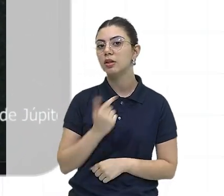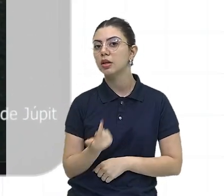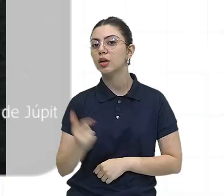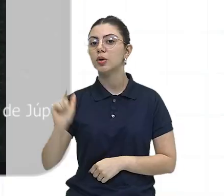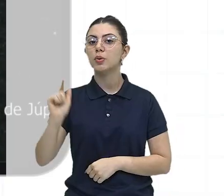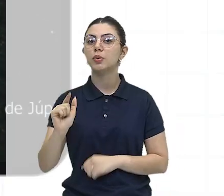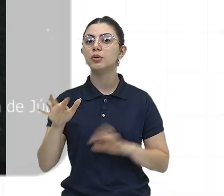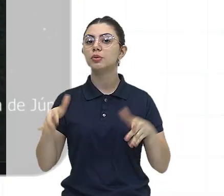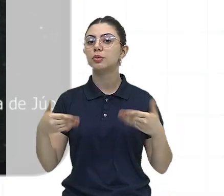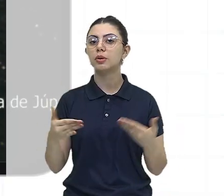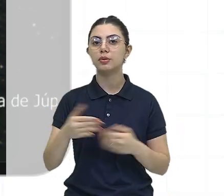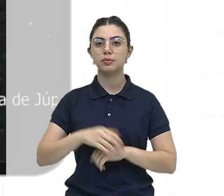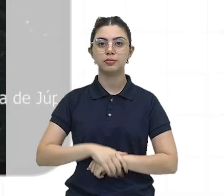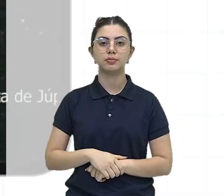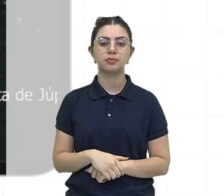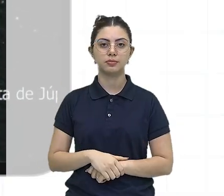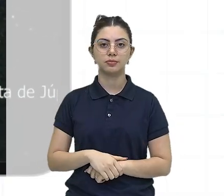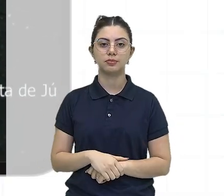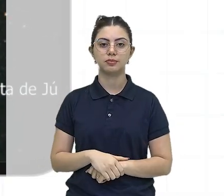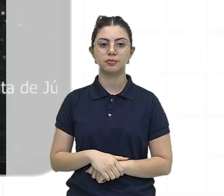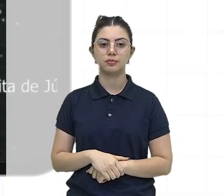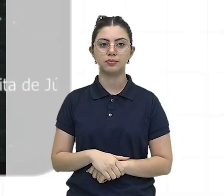planeta.